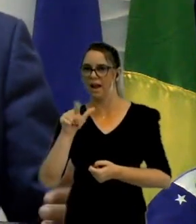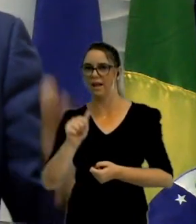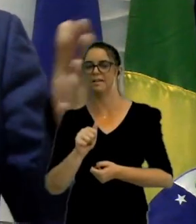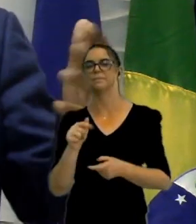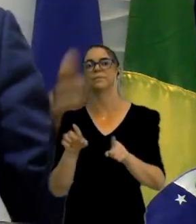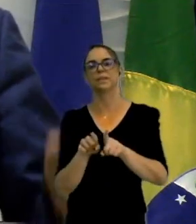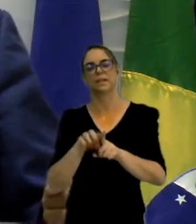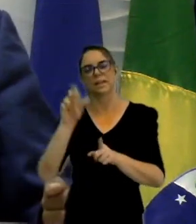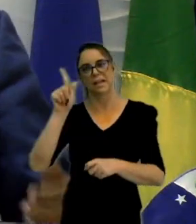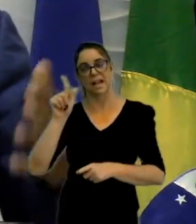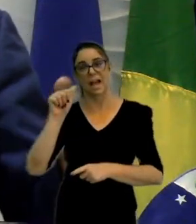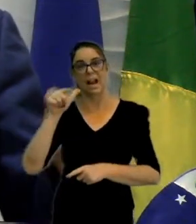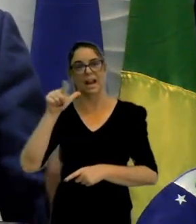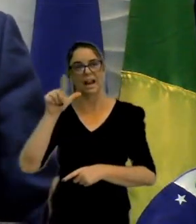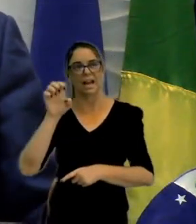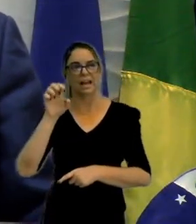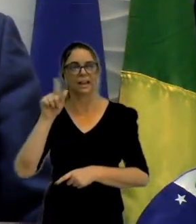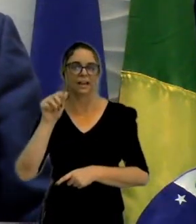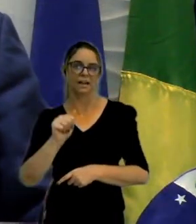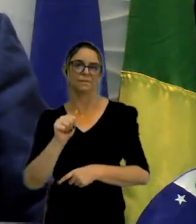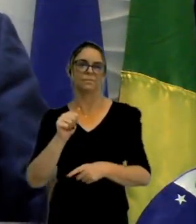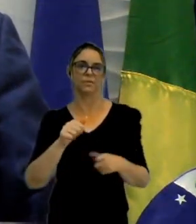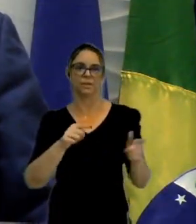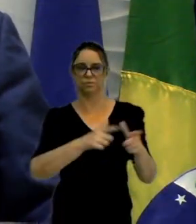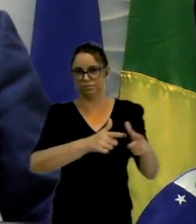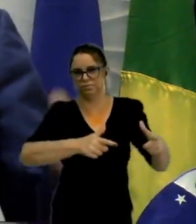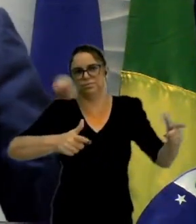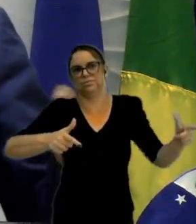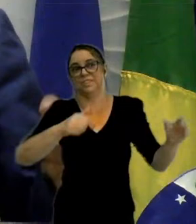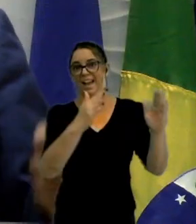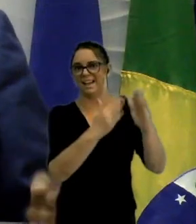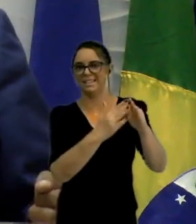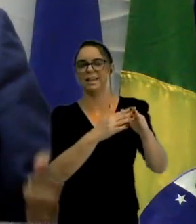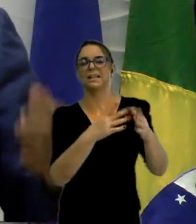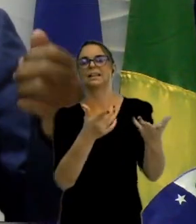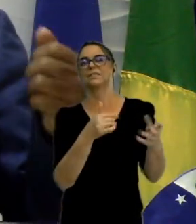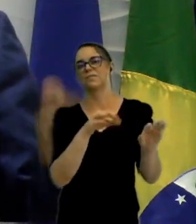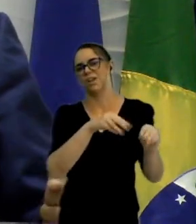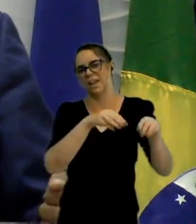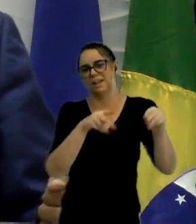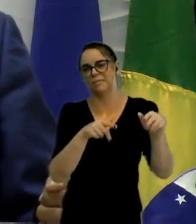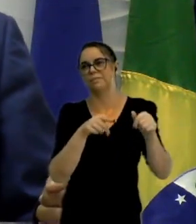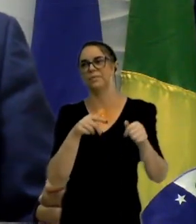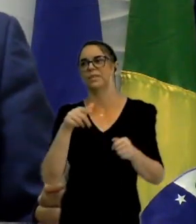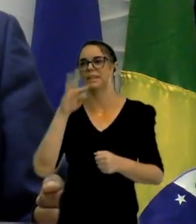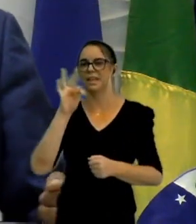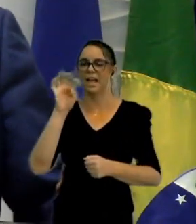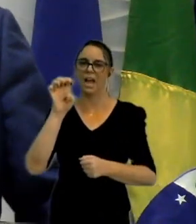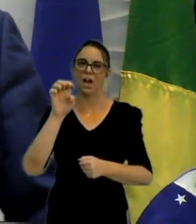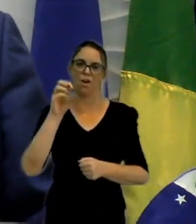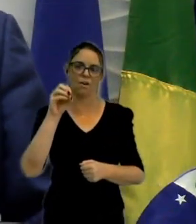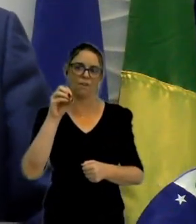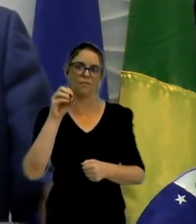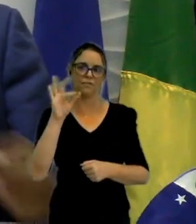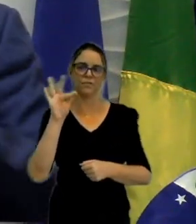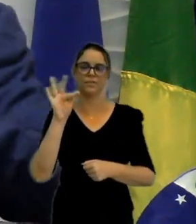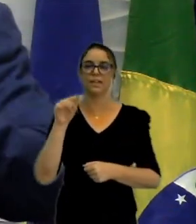trabalham na grande Casa de Farinha do nosso amigo Cleófilo, aí no Tamanduá.